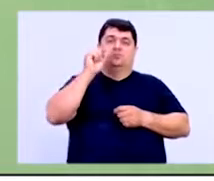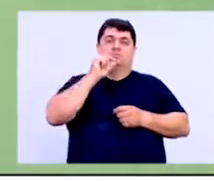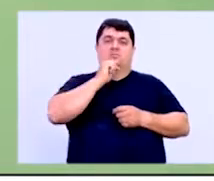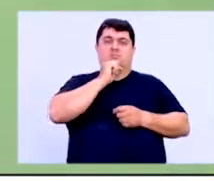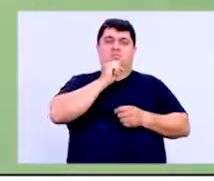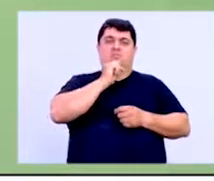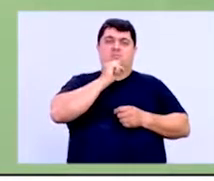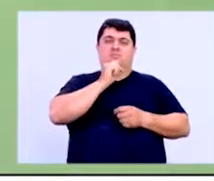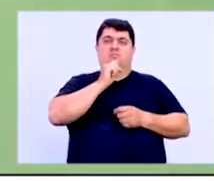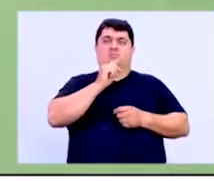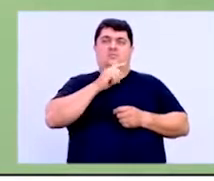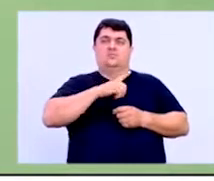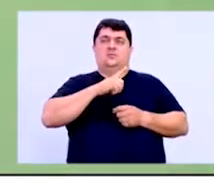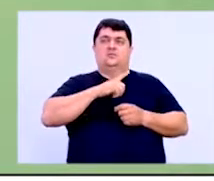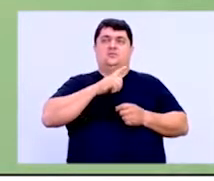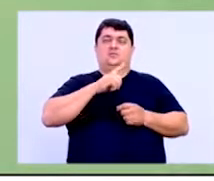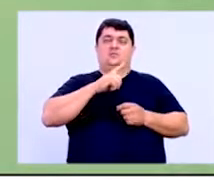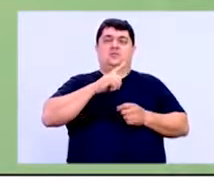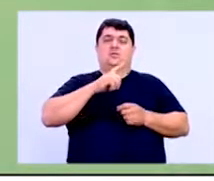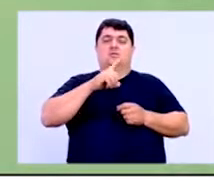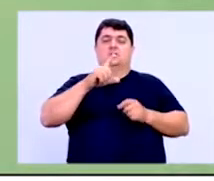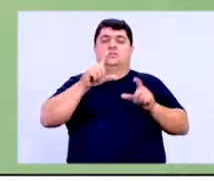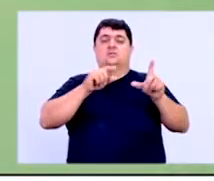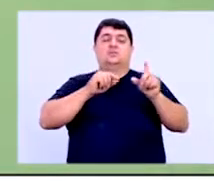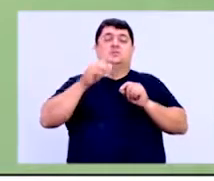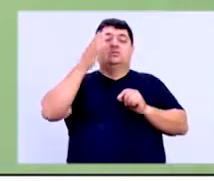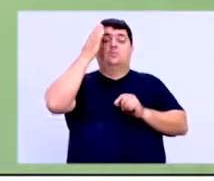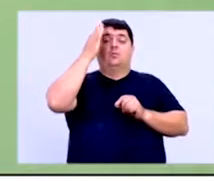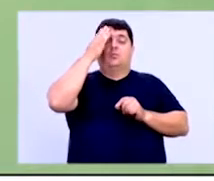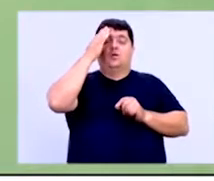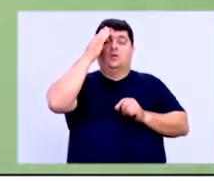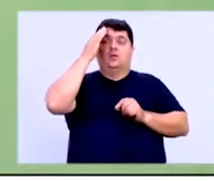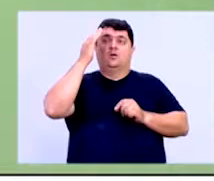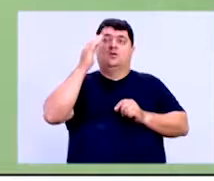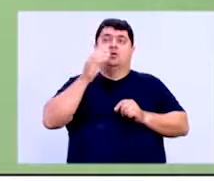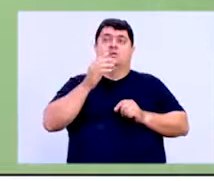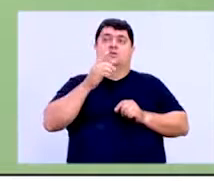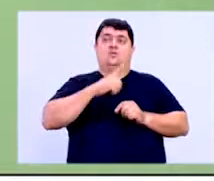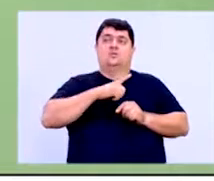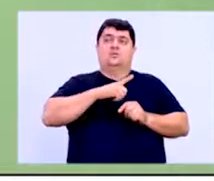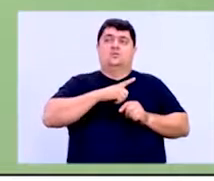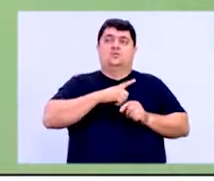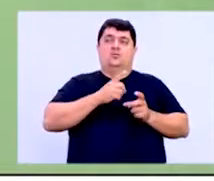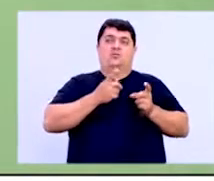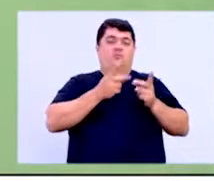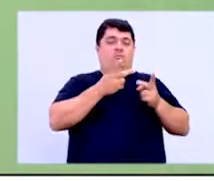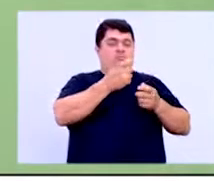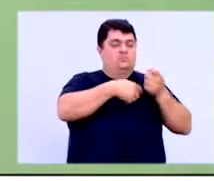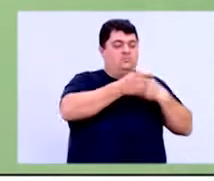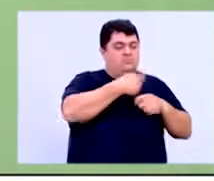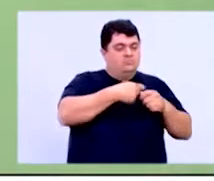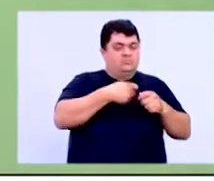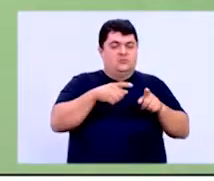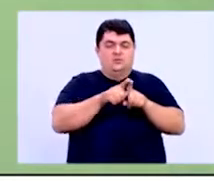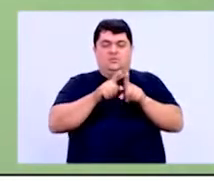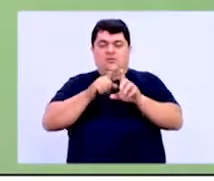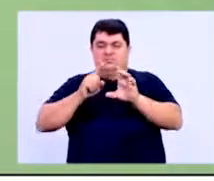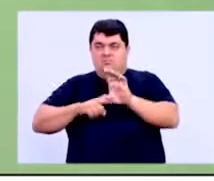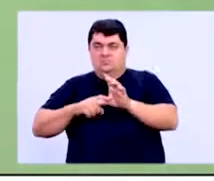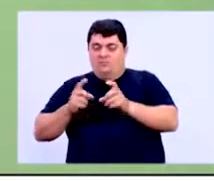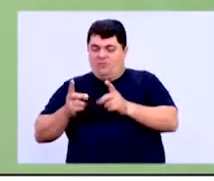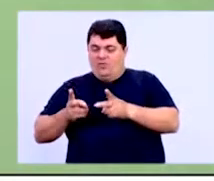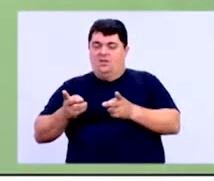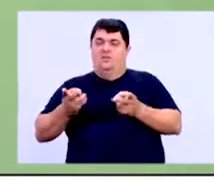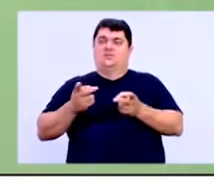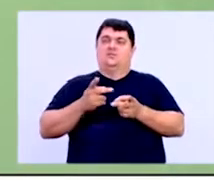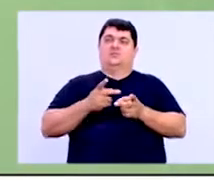necessário determinar o percentual das despesas de venda, das despesas administrativas, né? Assim